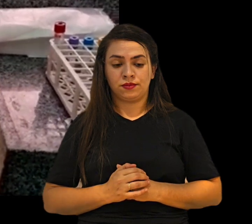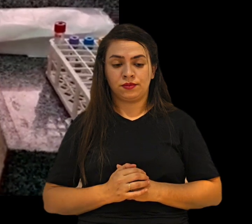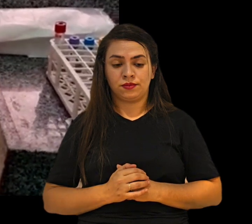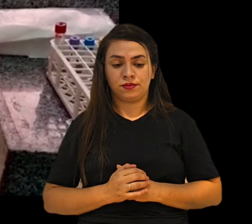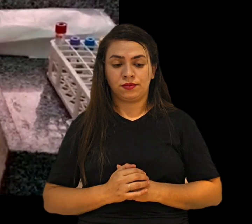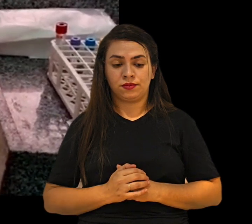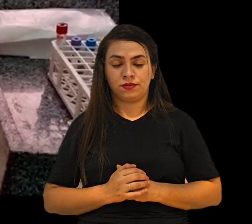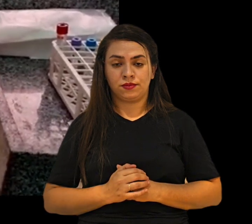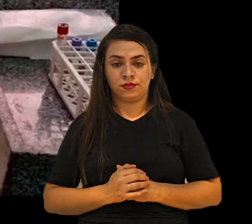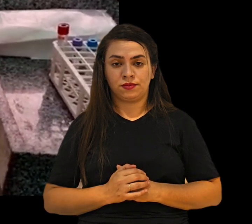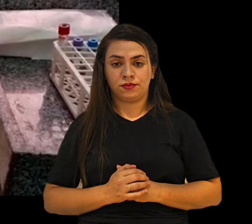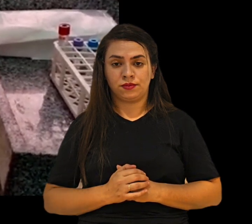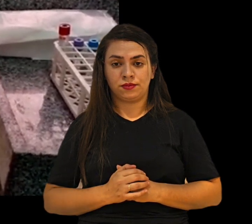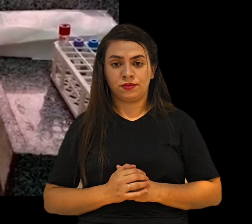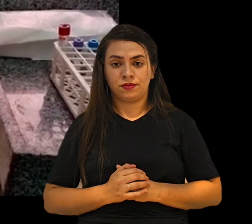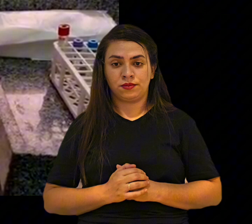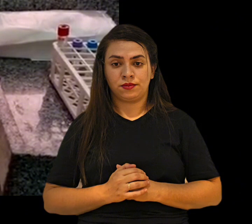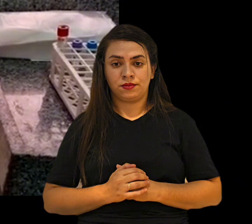Gira.